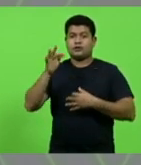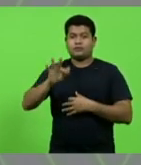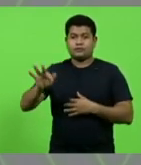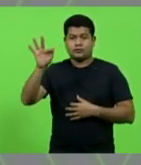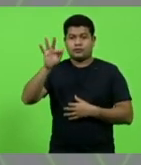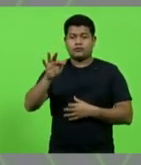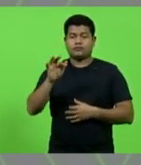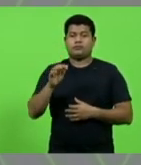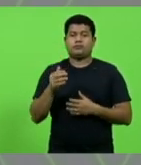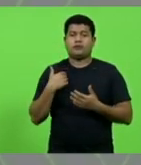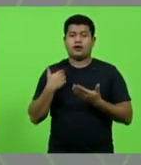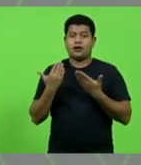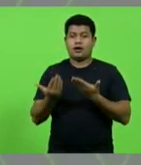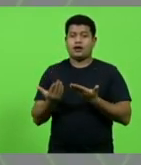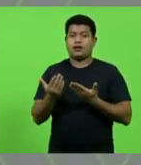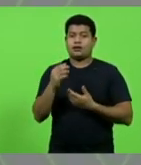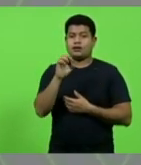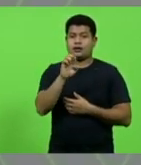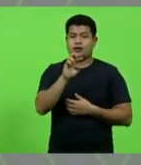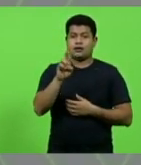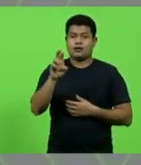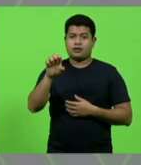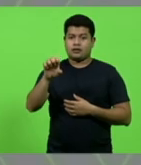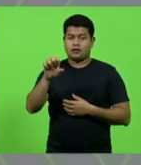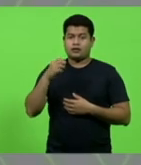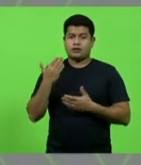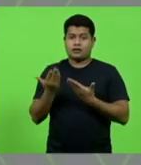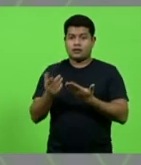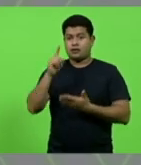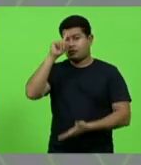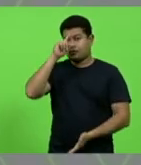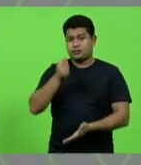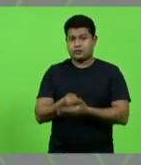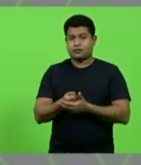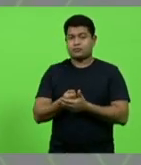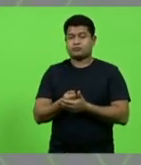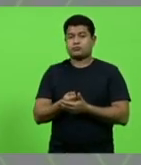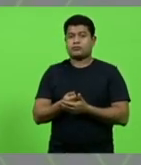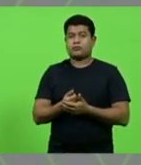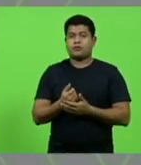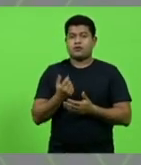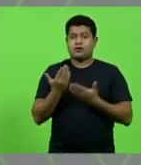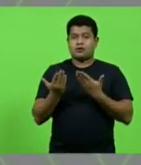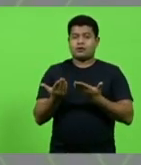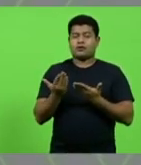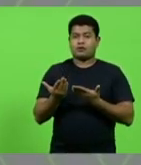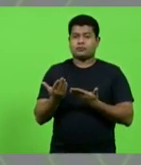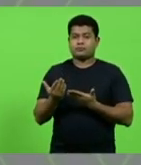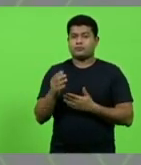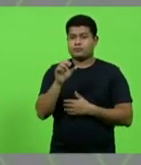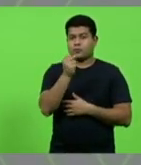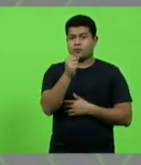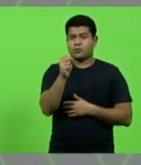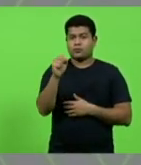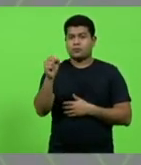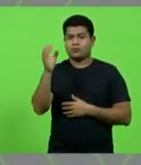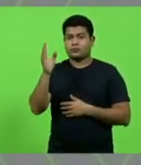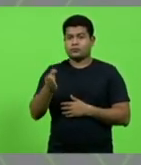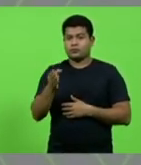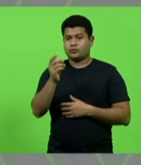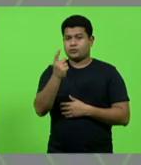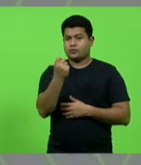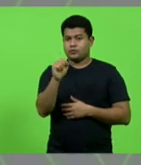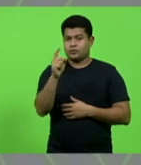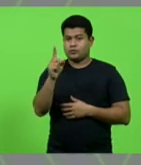2018, perdão, que ao decidir o leading case no recurso extraordinário 888-815, na sistemática de